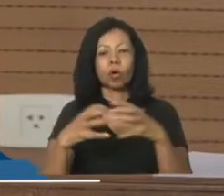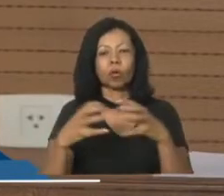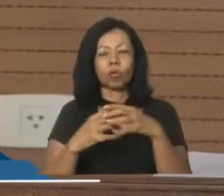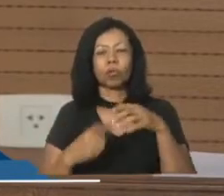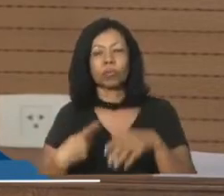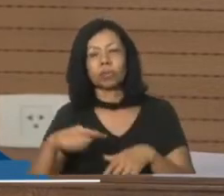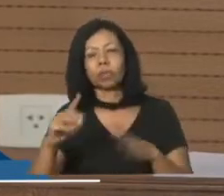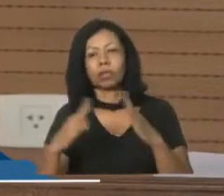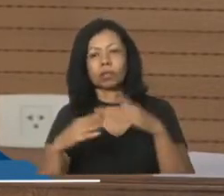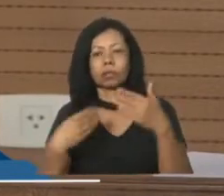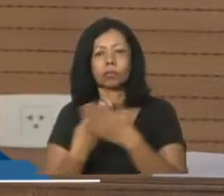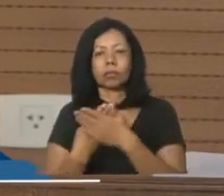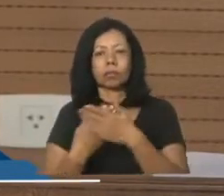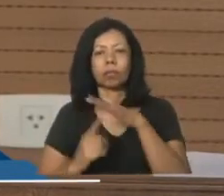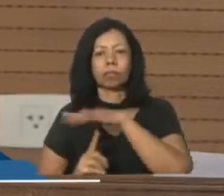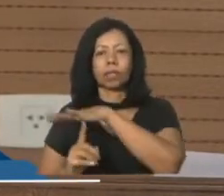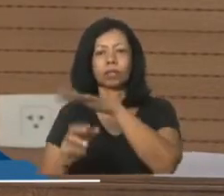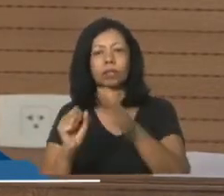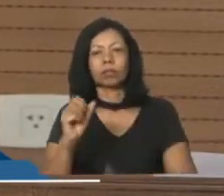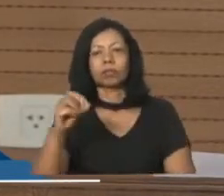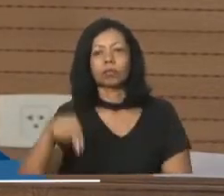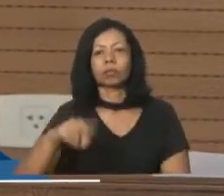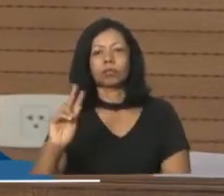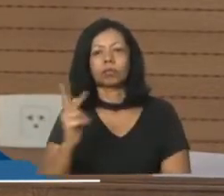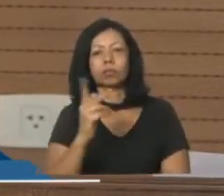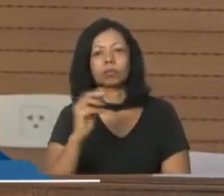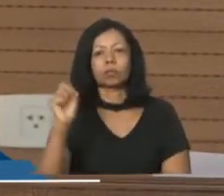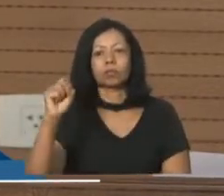dos Sonhos, por todo o trabalho desenvolvido